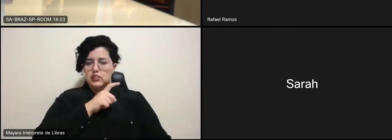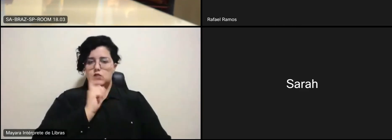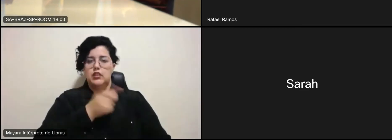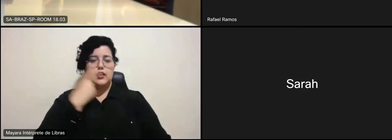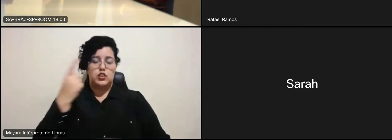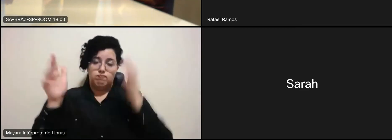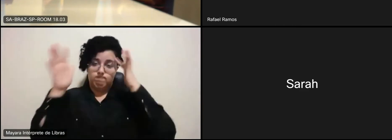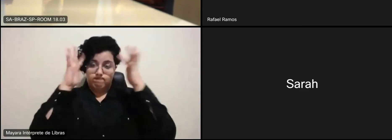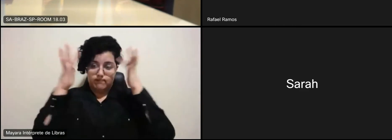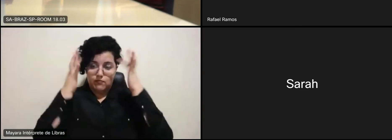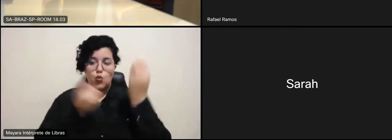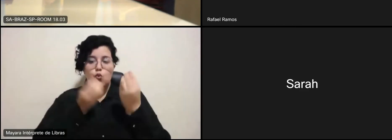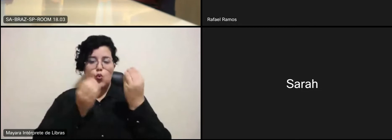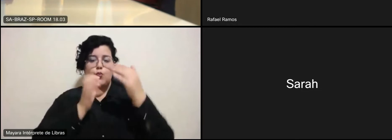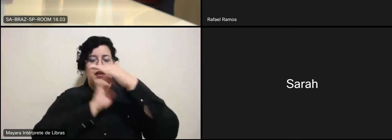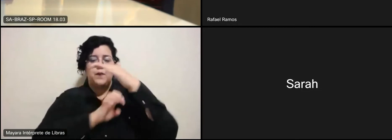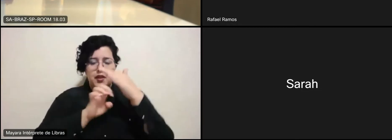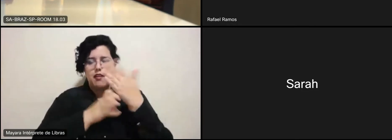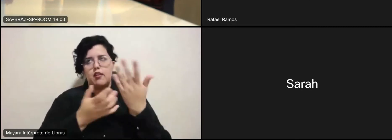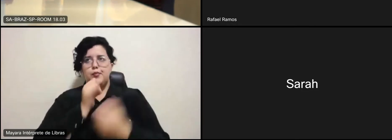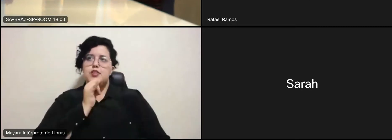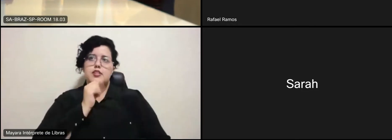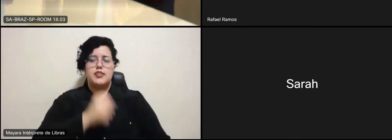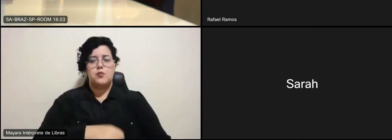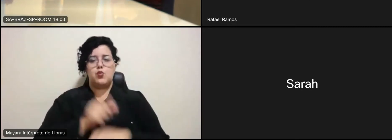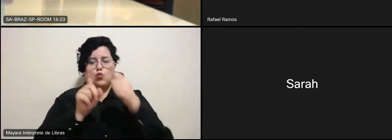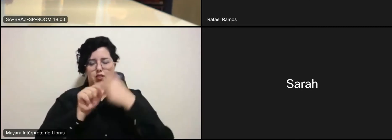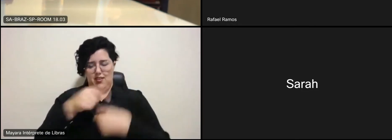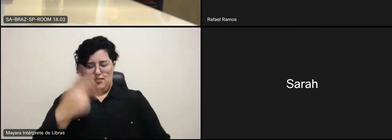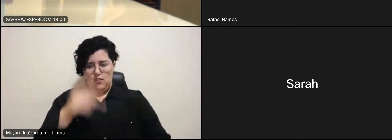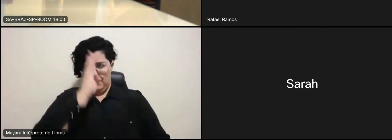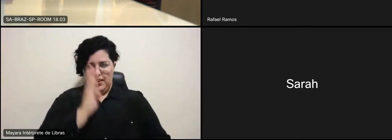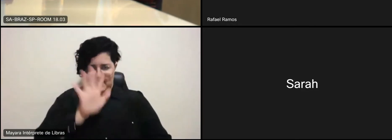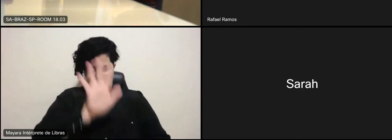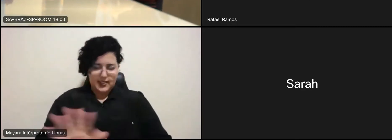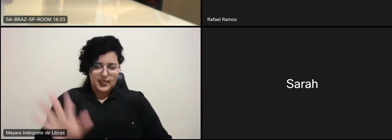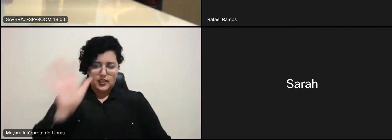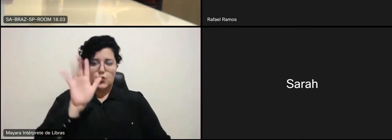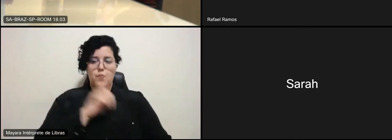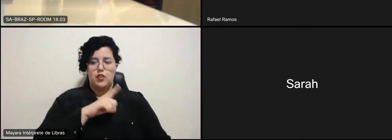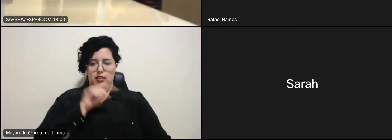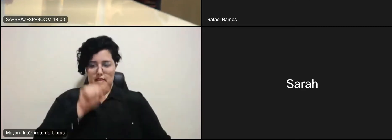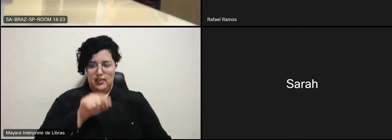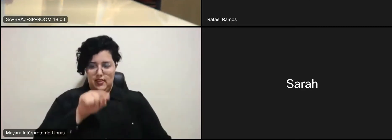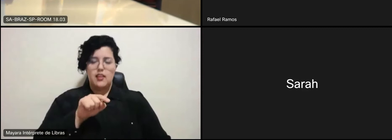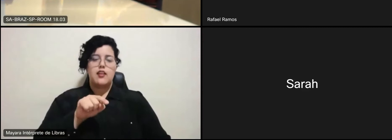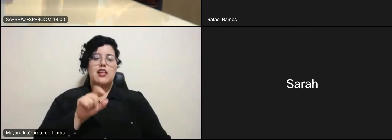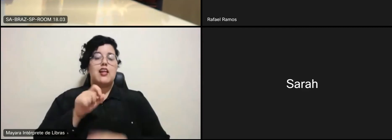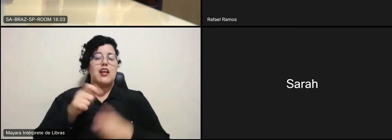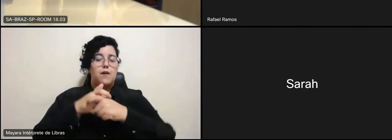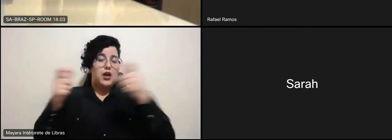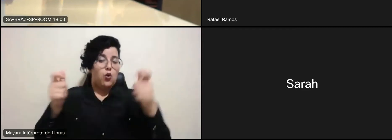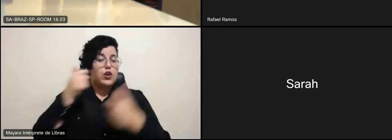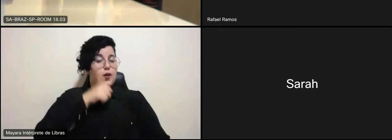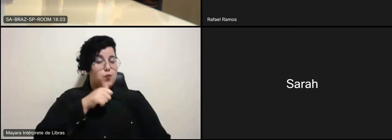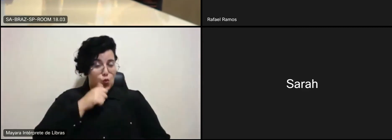em empresas, uma sociedade, por exemplo, como a do Brasil, em que você tem a maioria da população mulher, a maioria